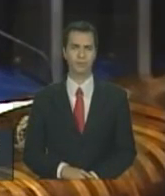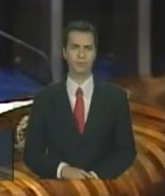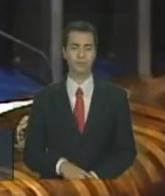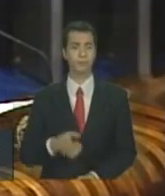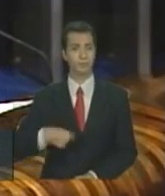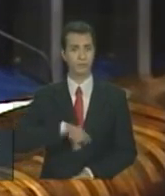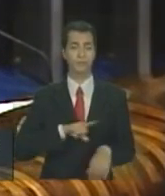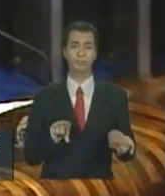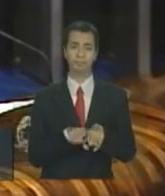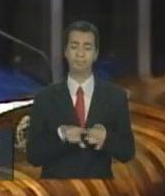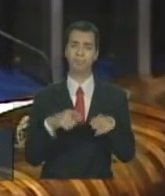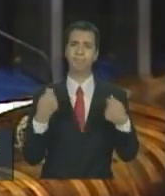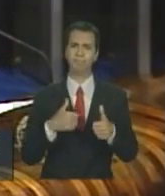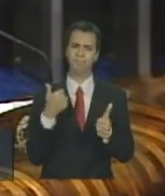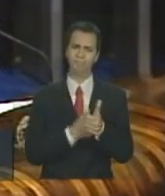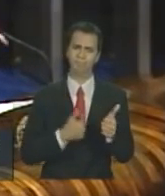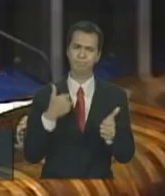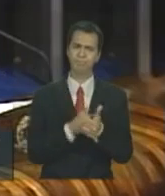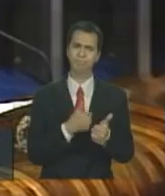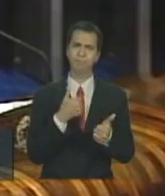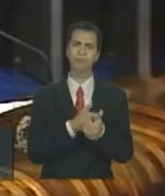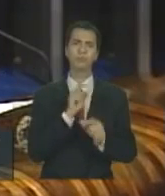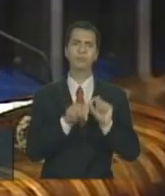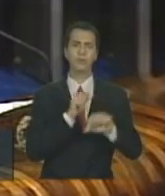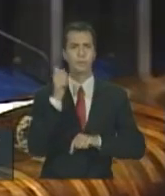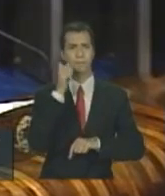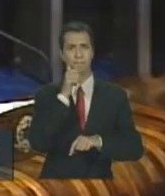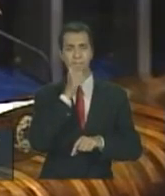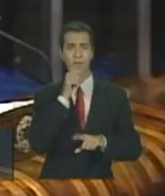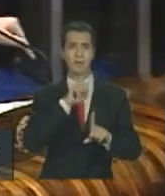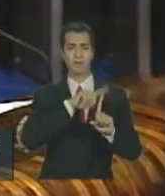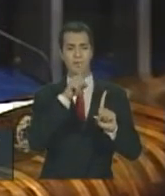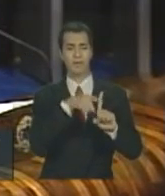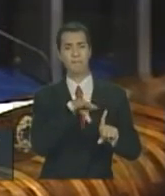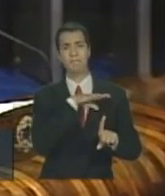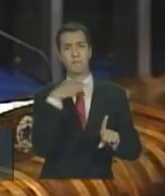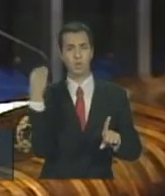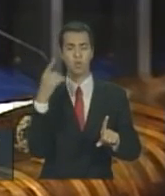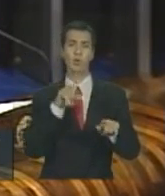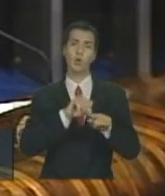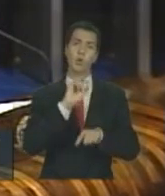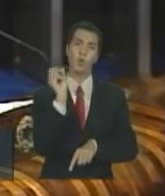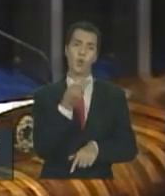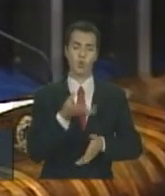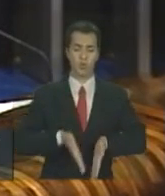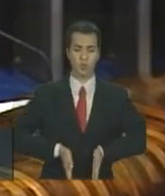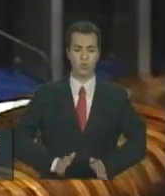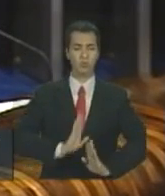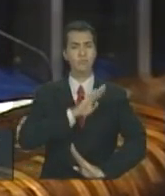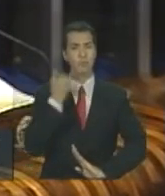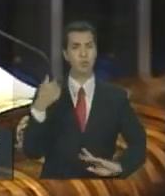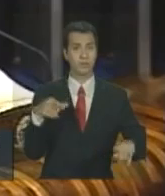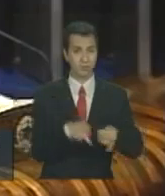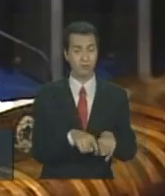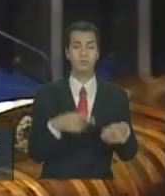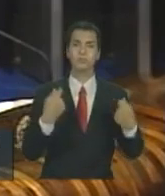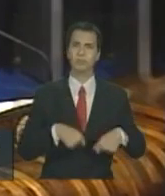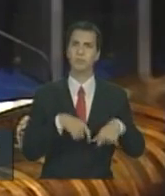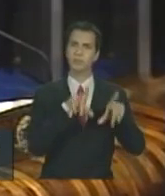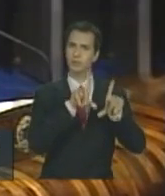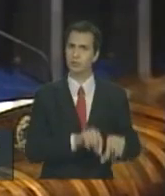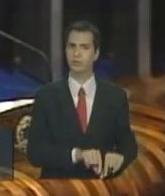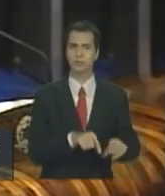a redução dos índices de mortalidade materna e de mortalidade infantil. Com a Rede Cegonha,